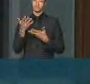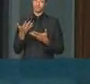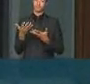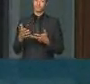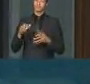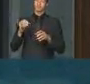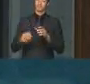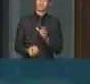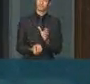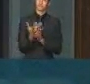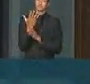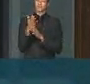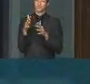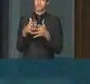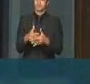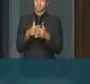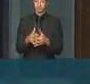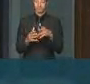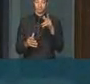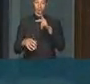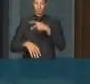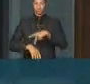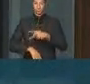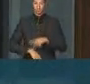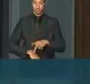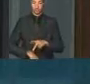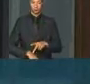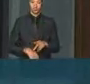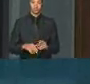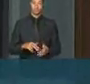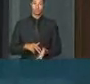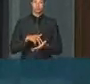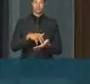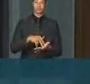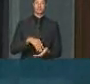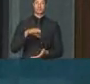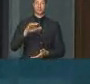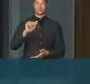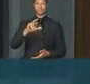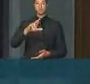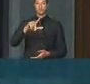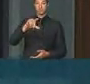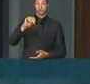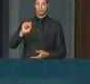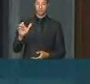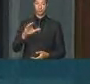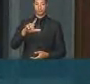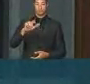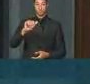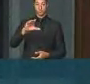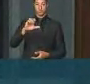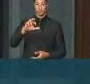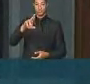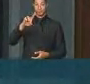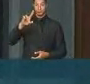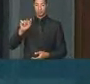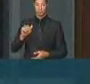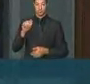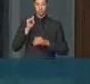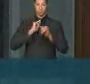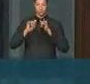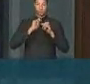criar um impasse nesse país ressuscitam Carlos Lacerda que dizia